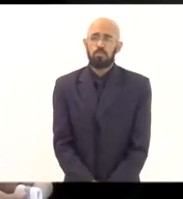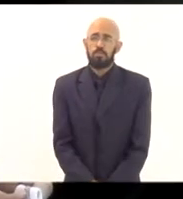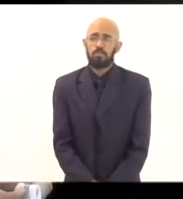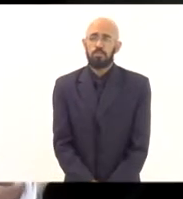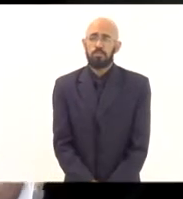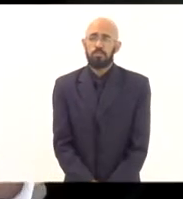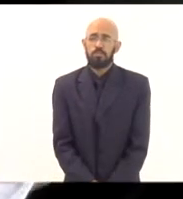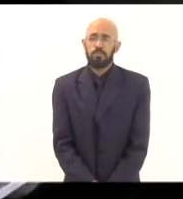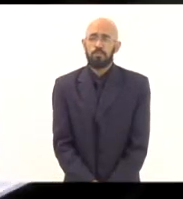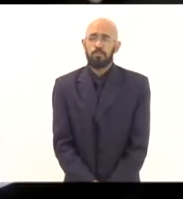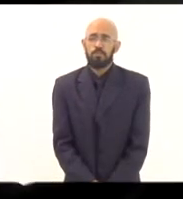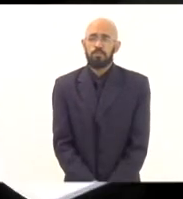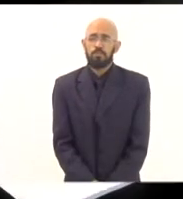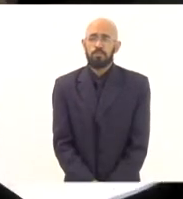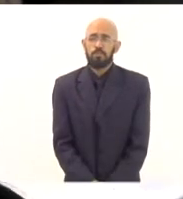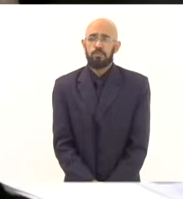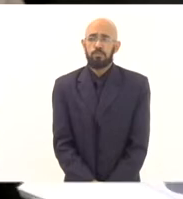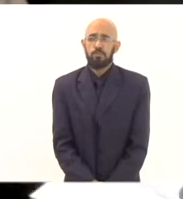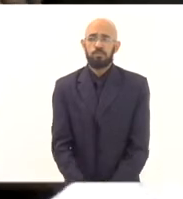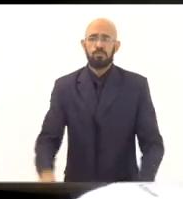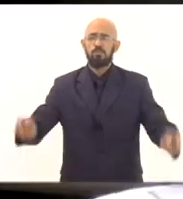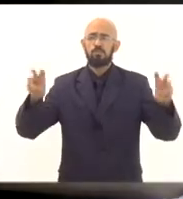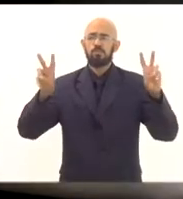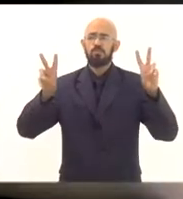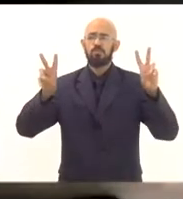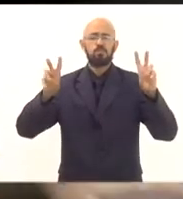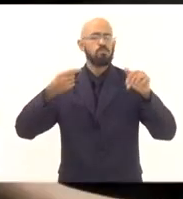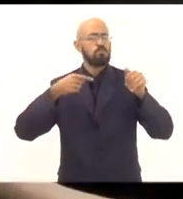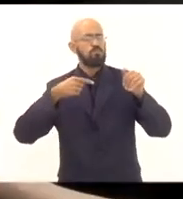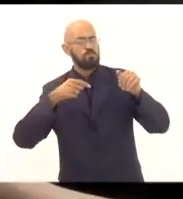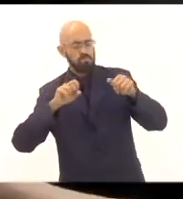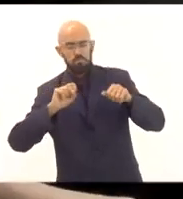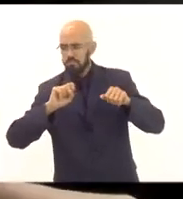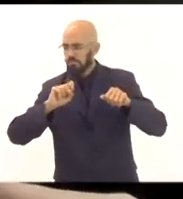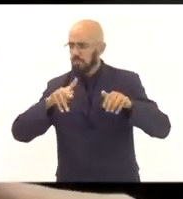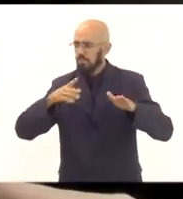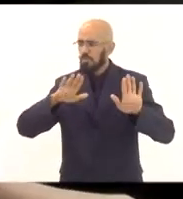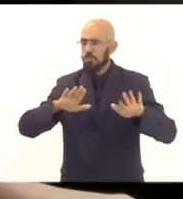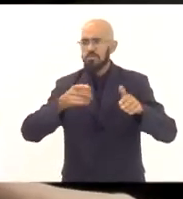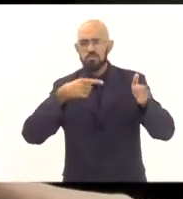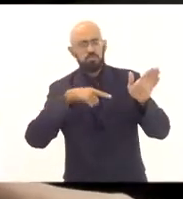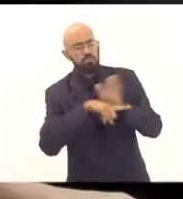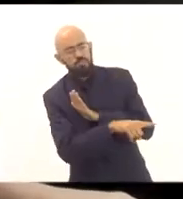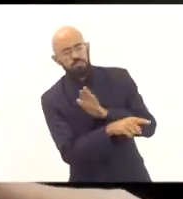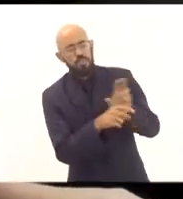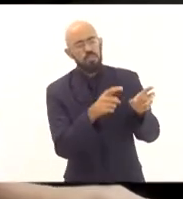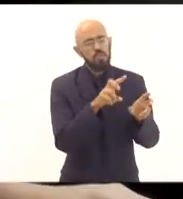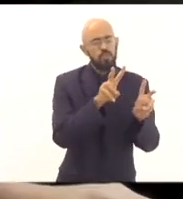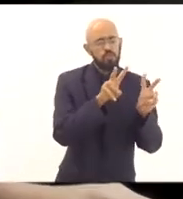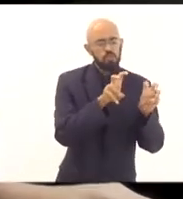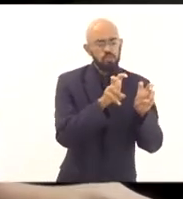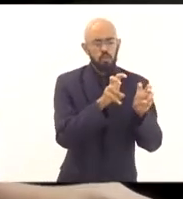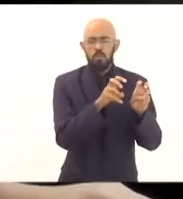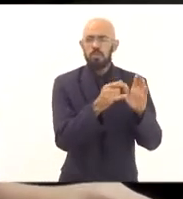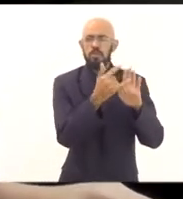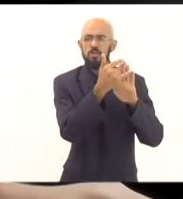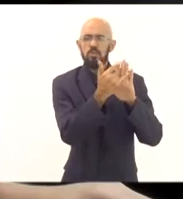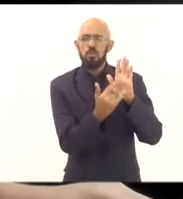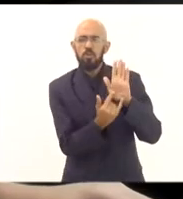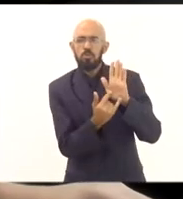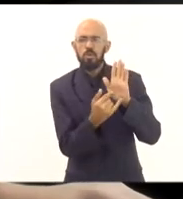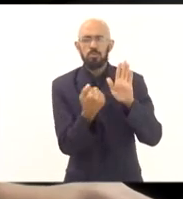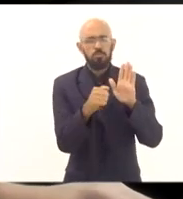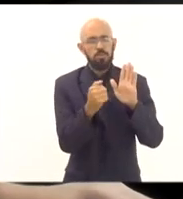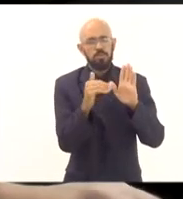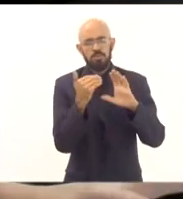Ah tá e com relação a a a essa prestação de contas que deve ser enviada